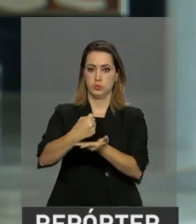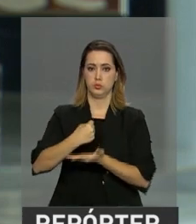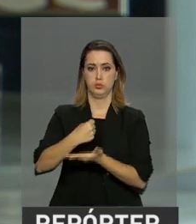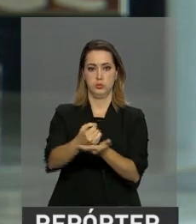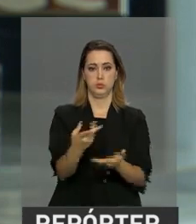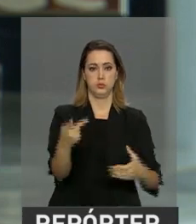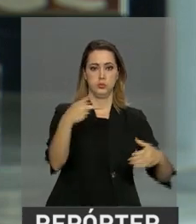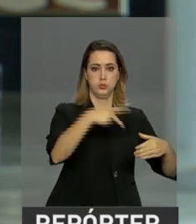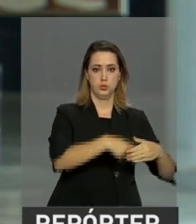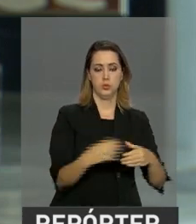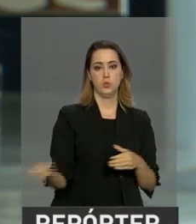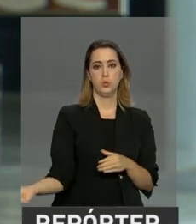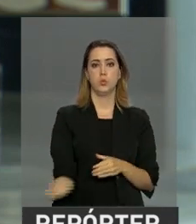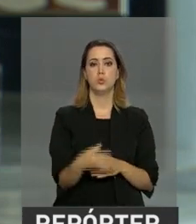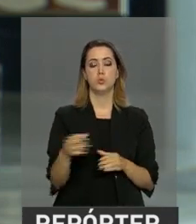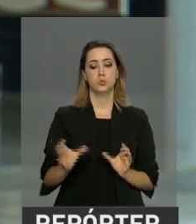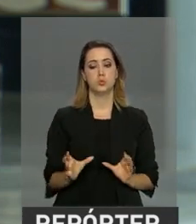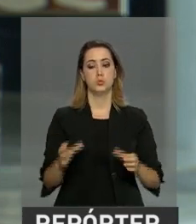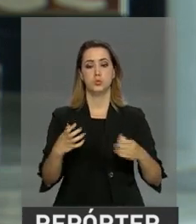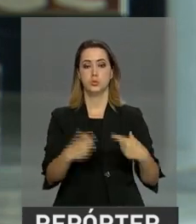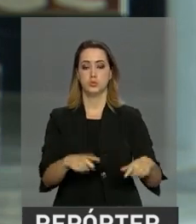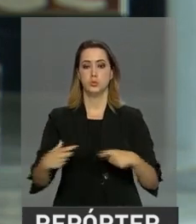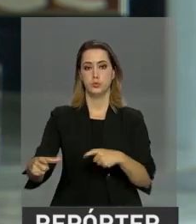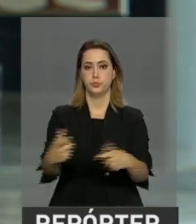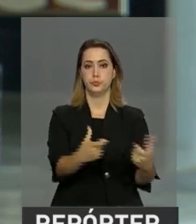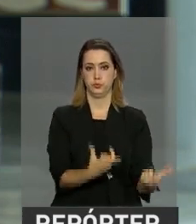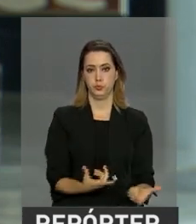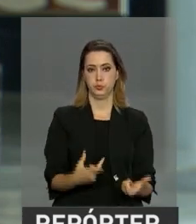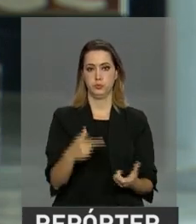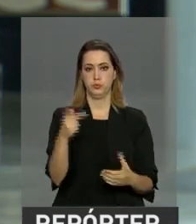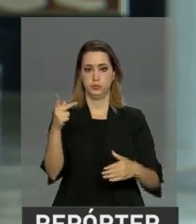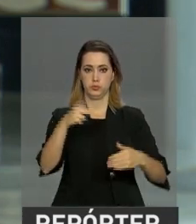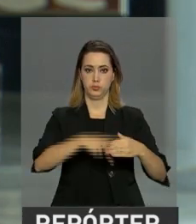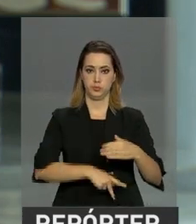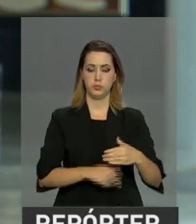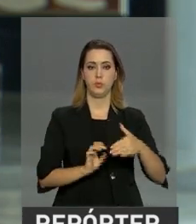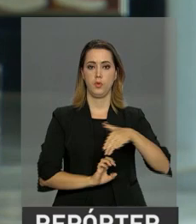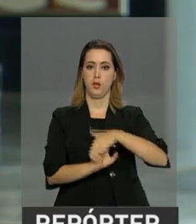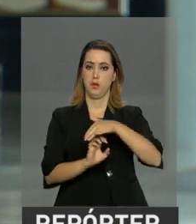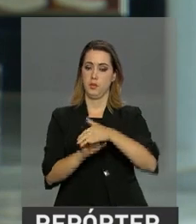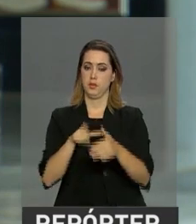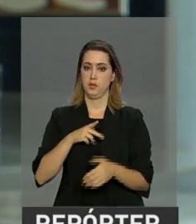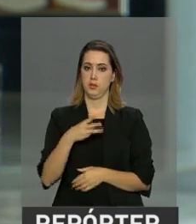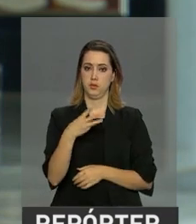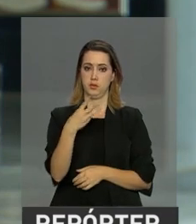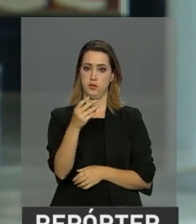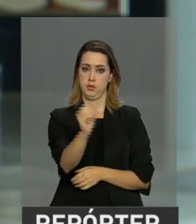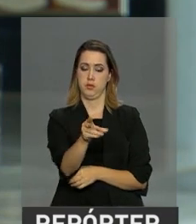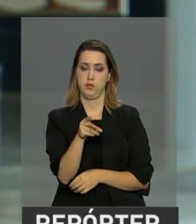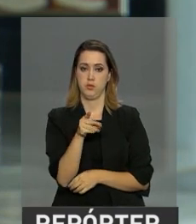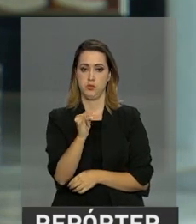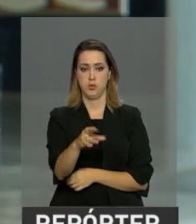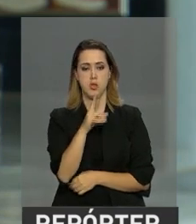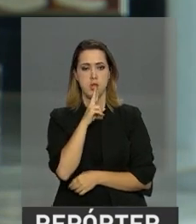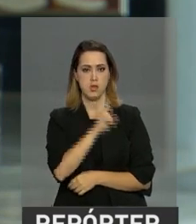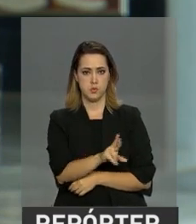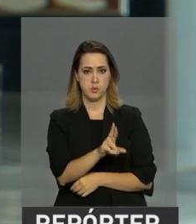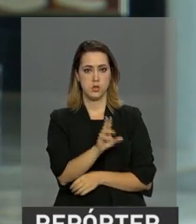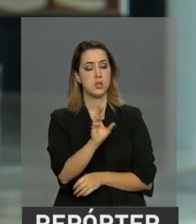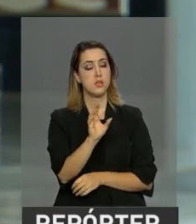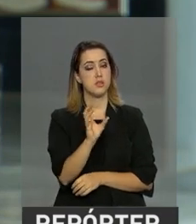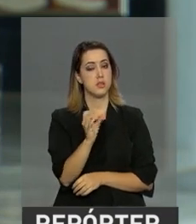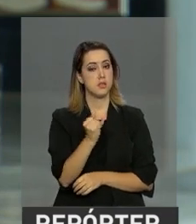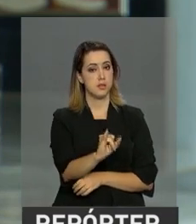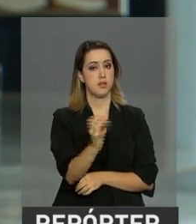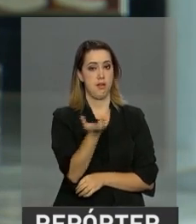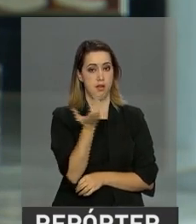companhia os novos campos no pré-sal. Assim que receber a oferta, a empresa vai ter um prazo de até 30 dias para responder se